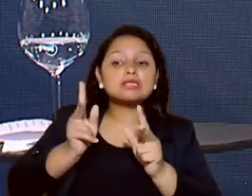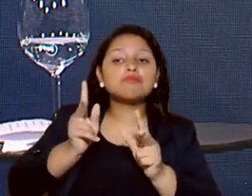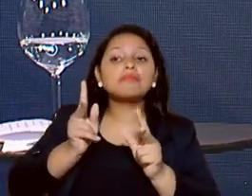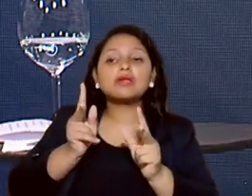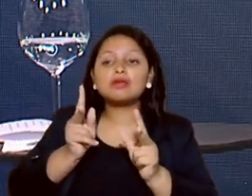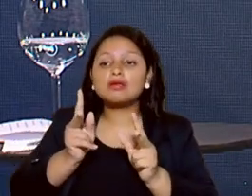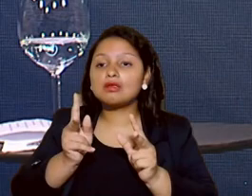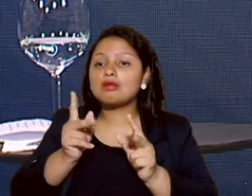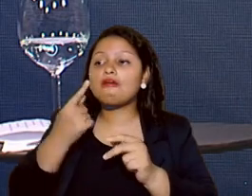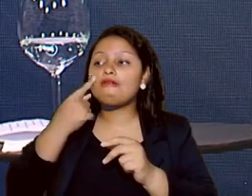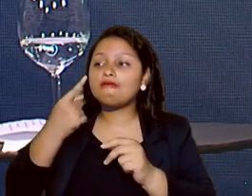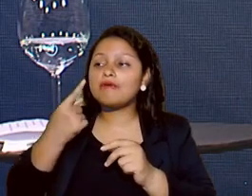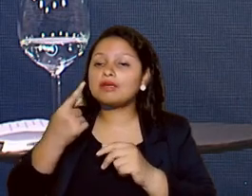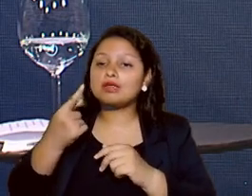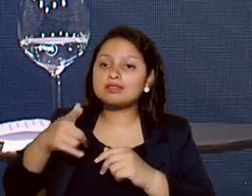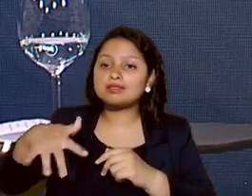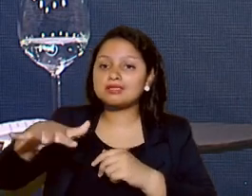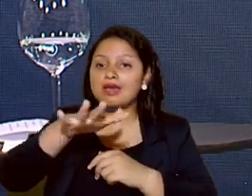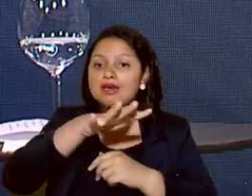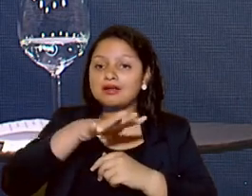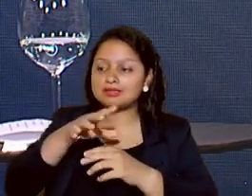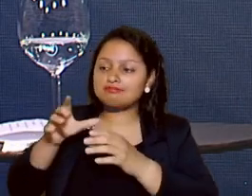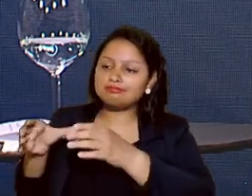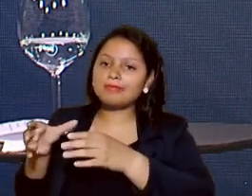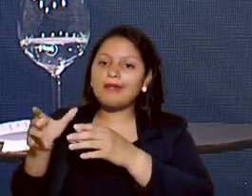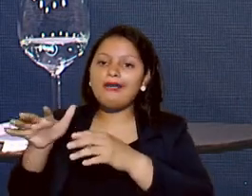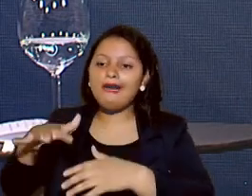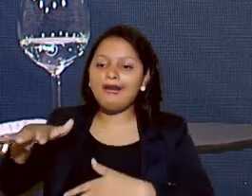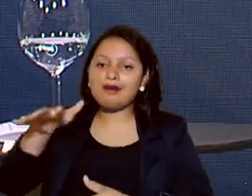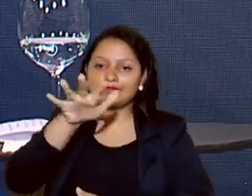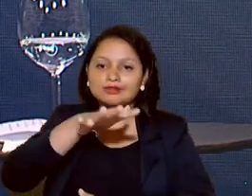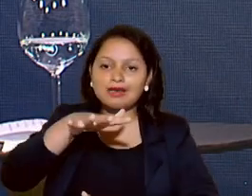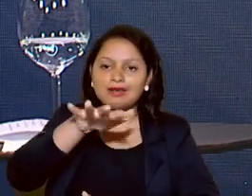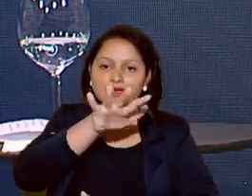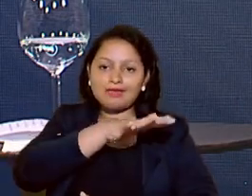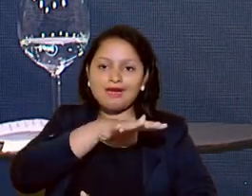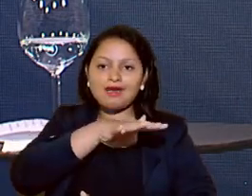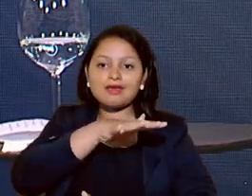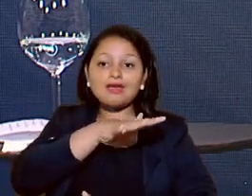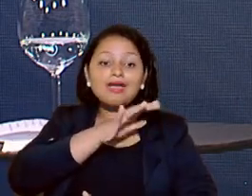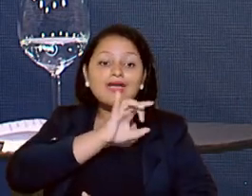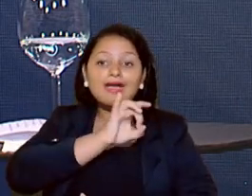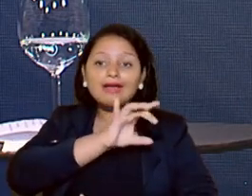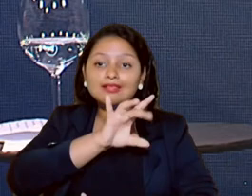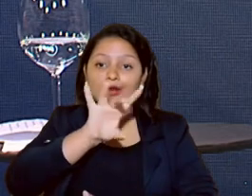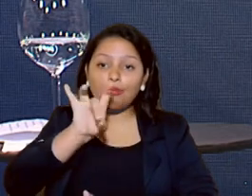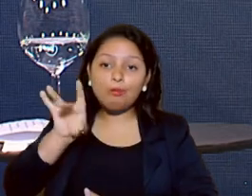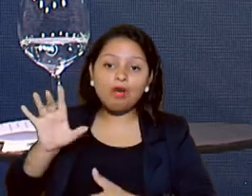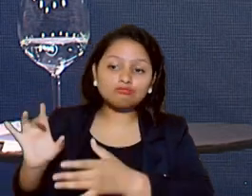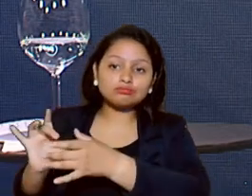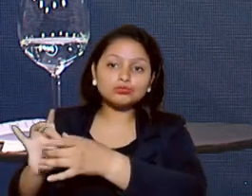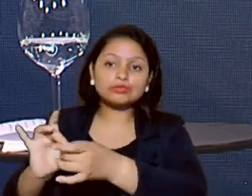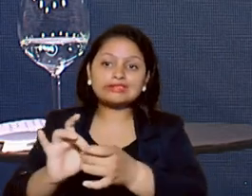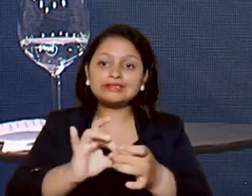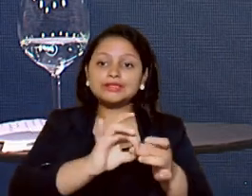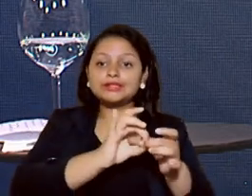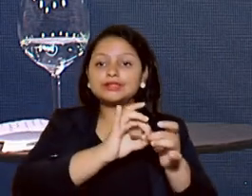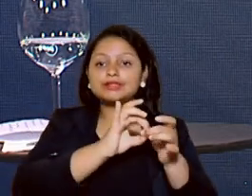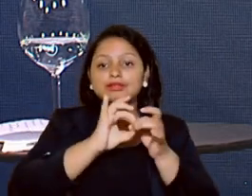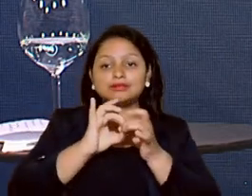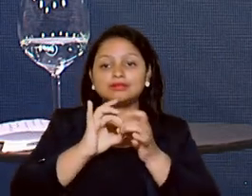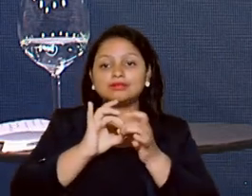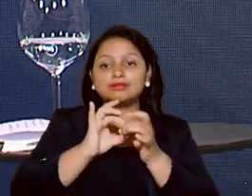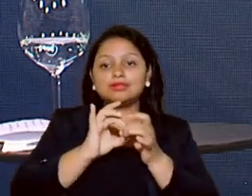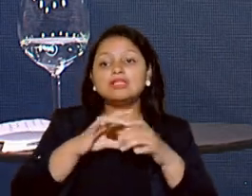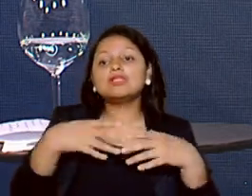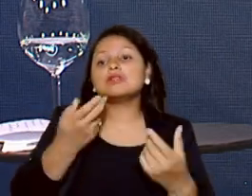estão integrados as cadeias produtivas né a gente monta isso a gente trabalha com isso pensa que eu tenho um pmf compra